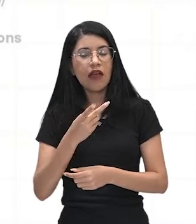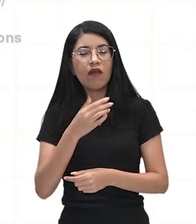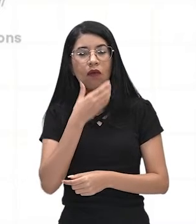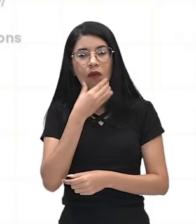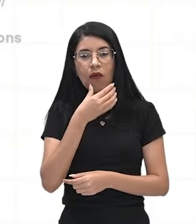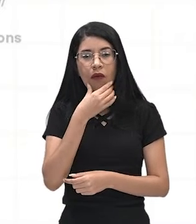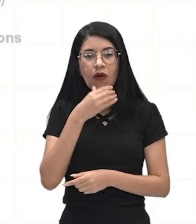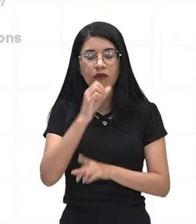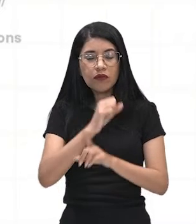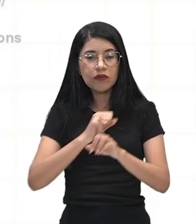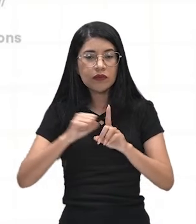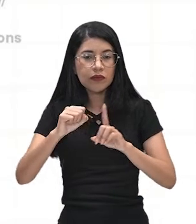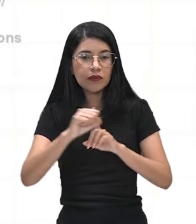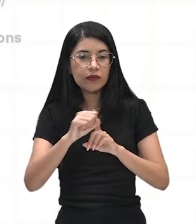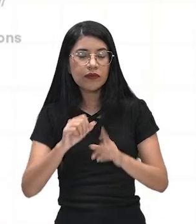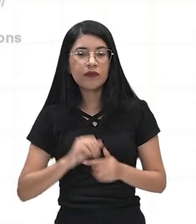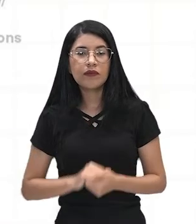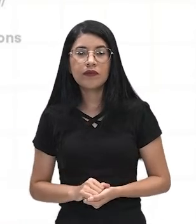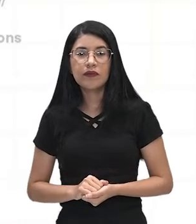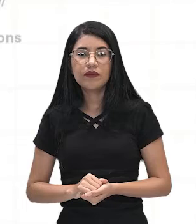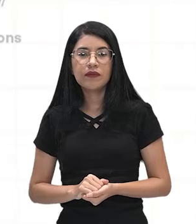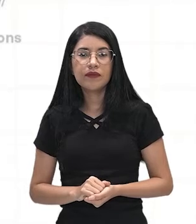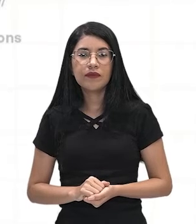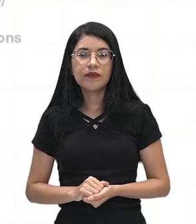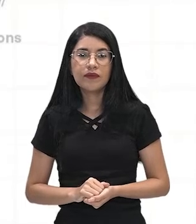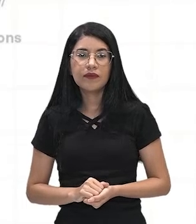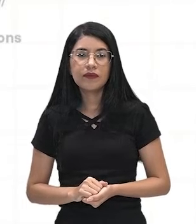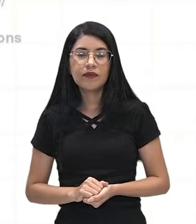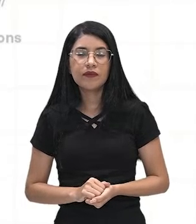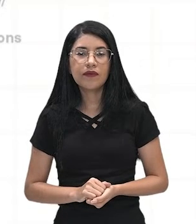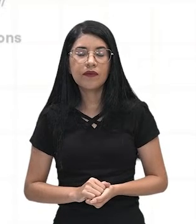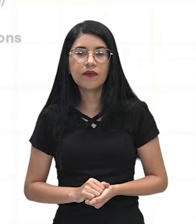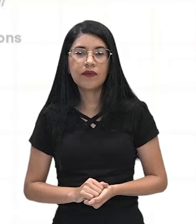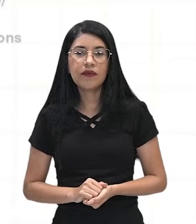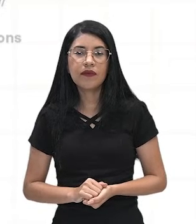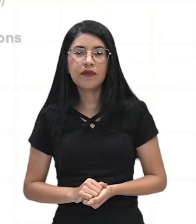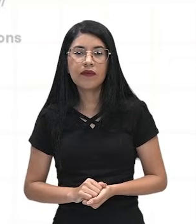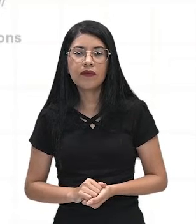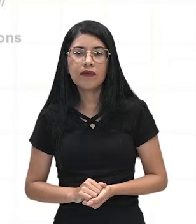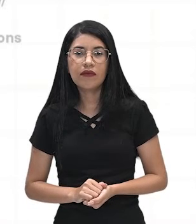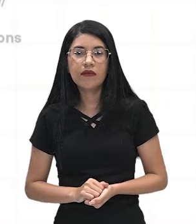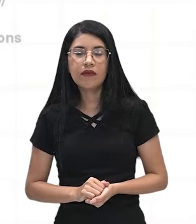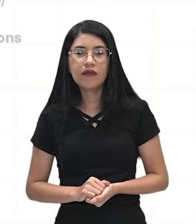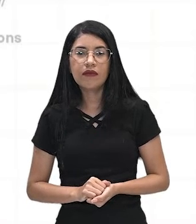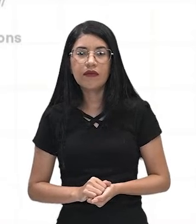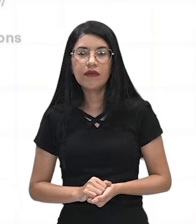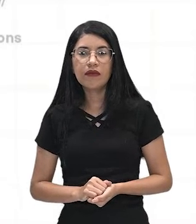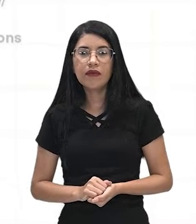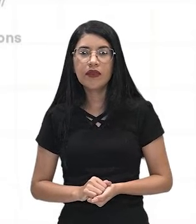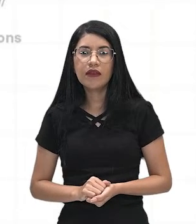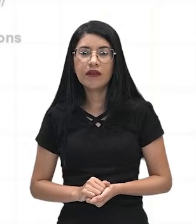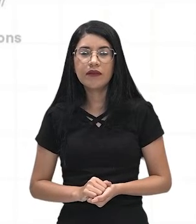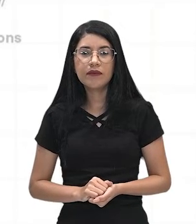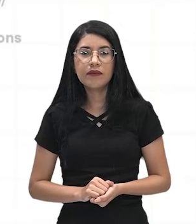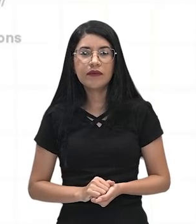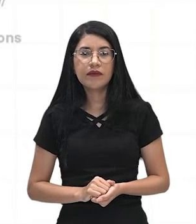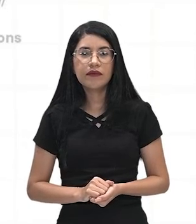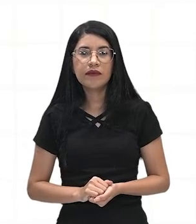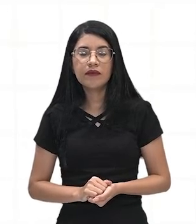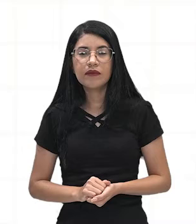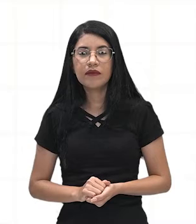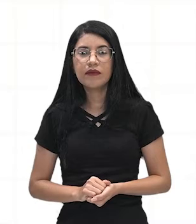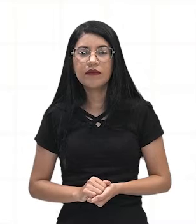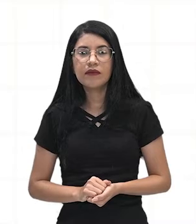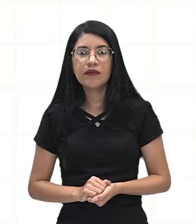da sociedade, tá? Então a gente vai ver que essa